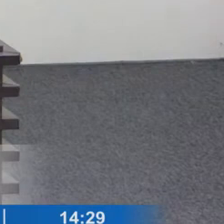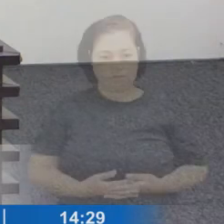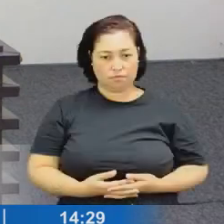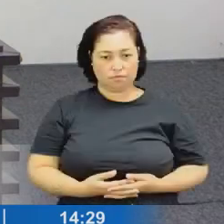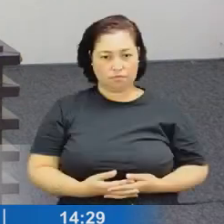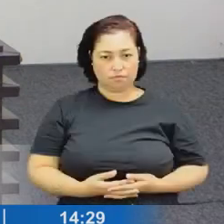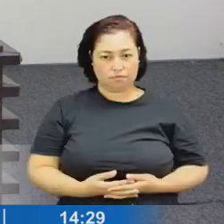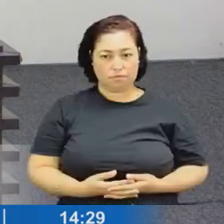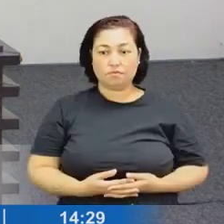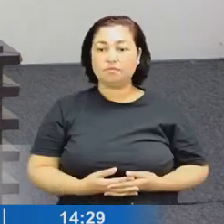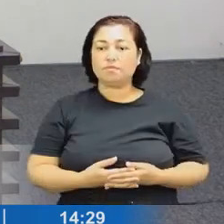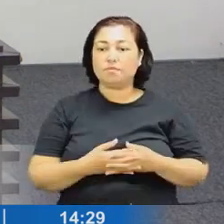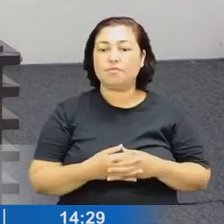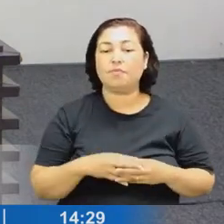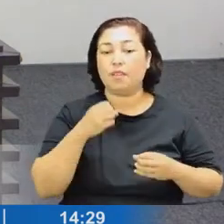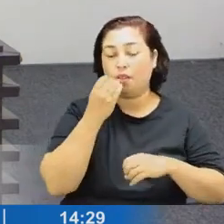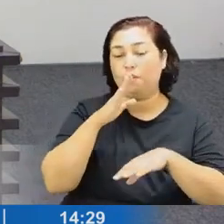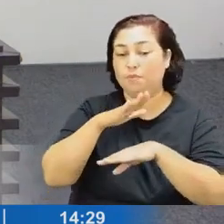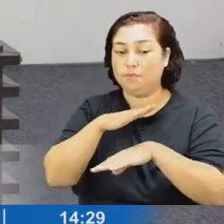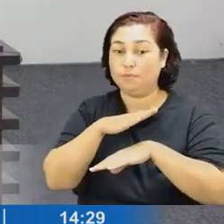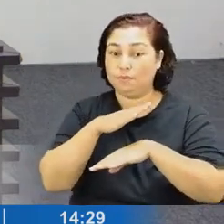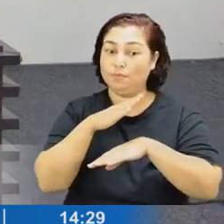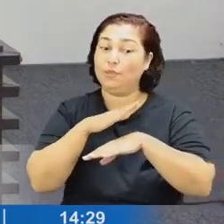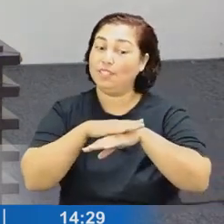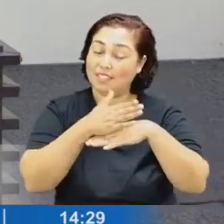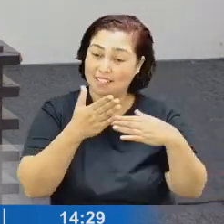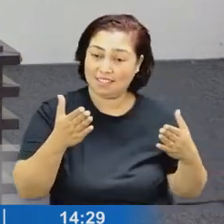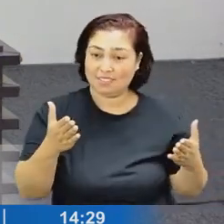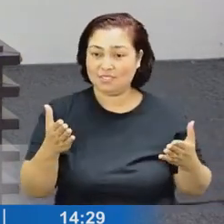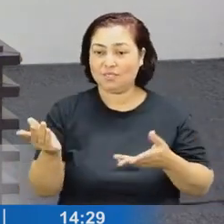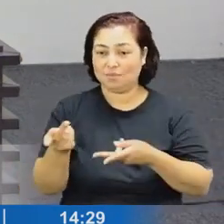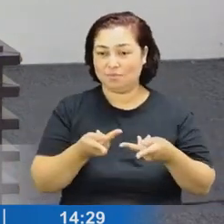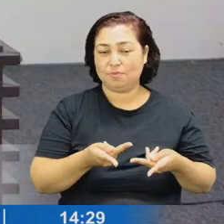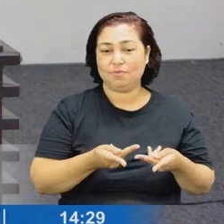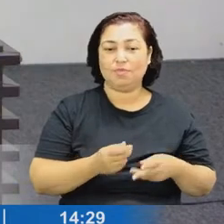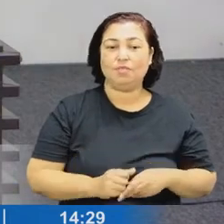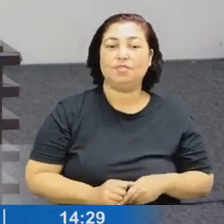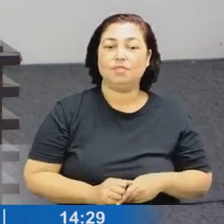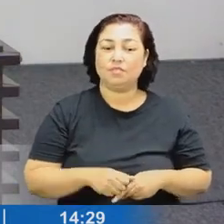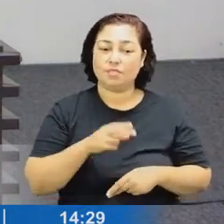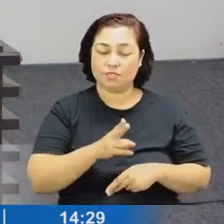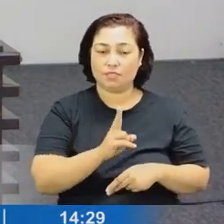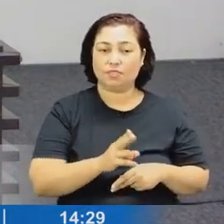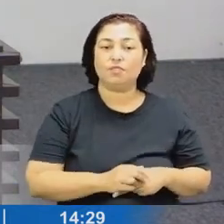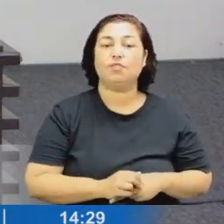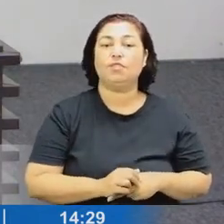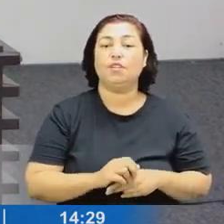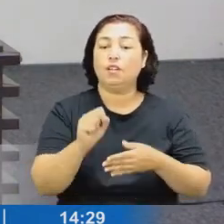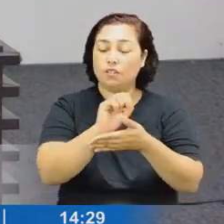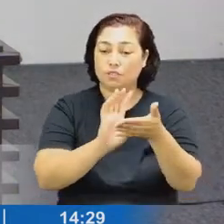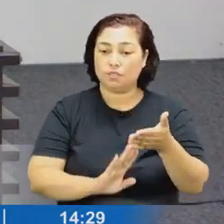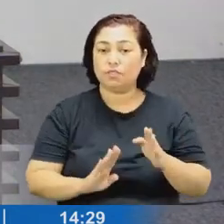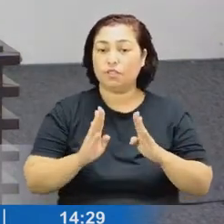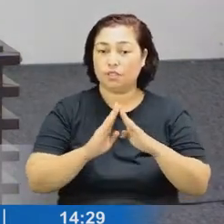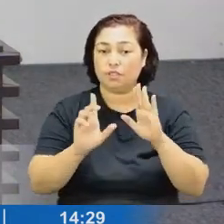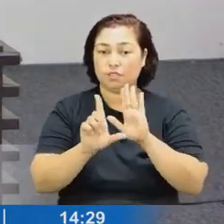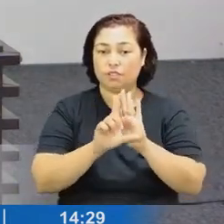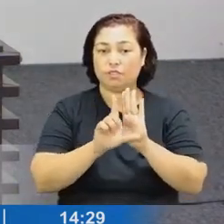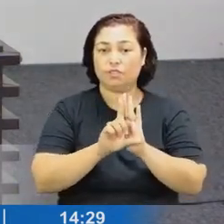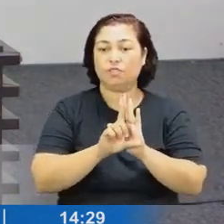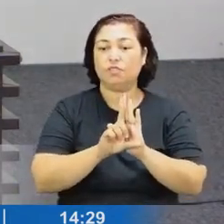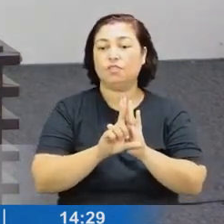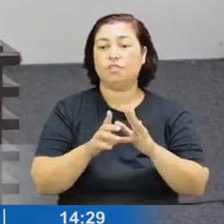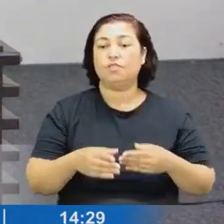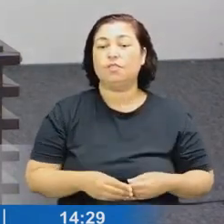Olá boa tarde a todos e todas sejam bem-vindos estamos aqui dando continuidade às atividades da escola do legislativo e da